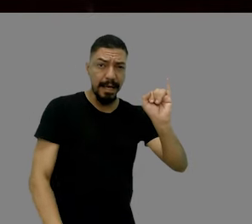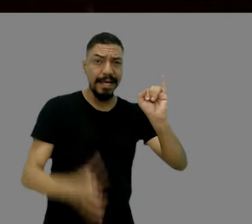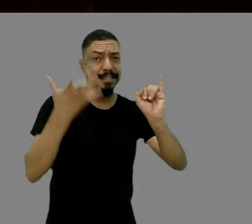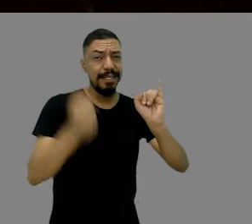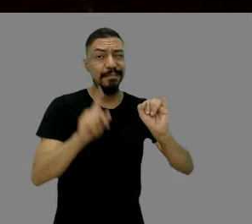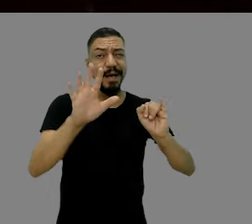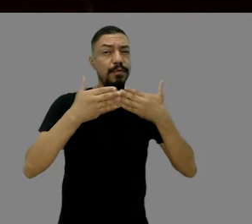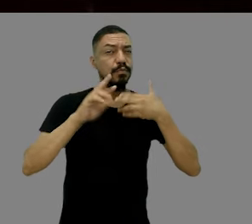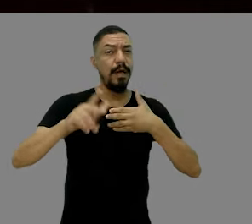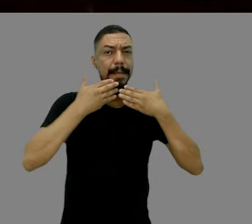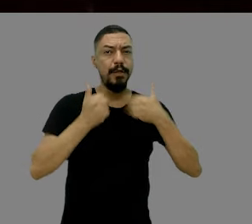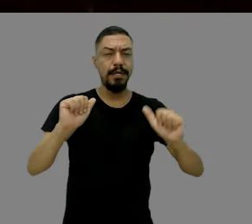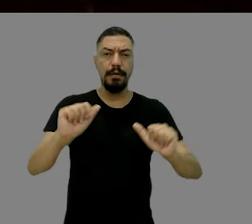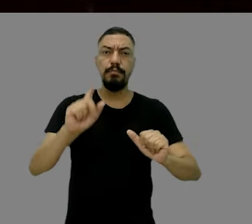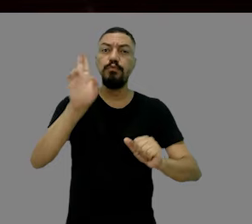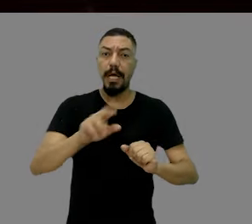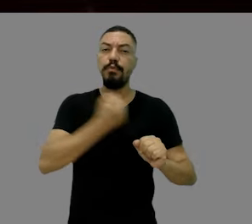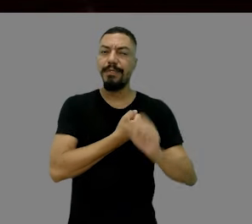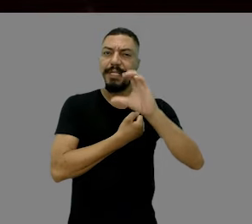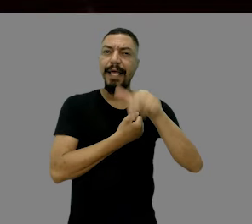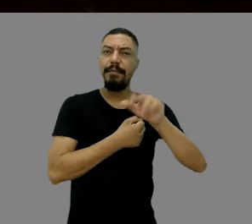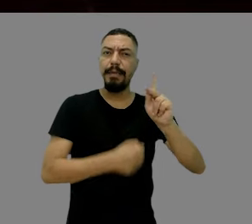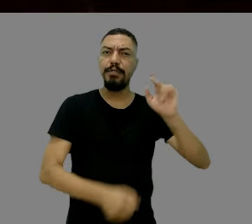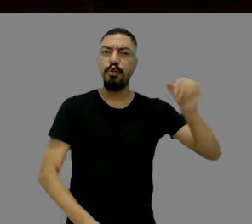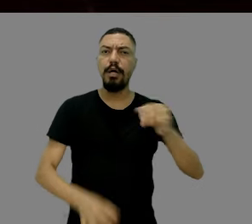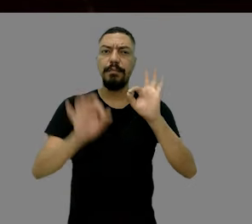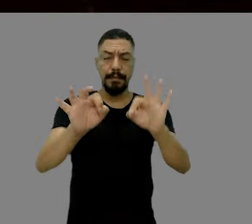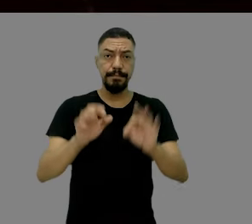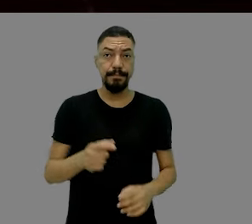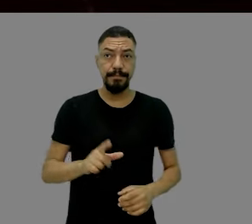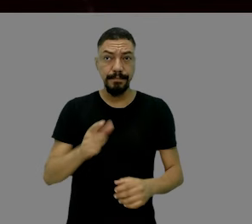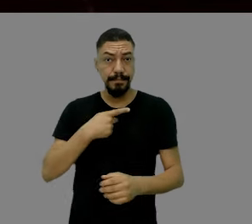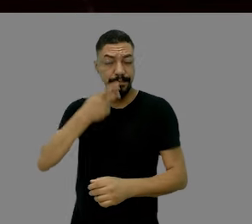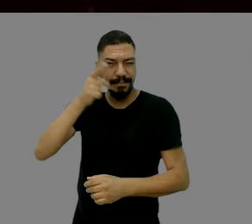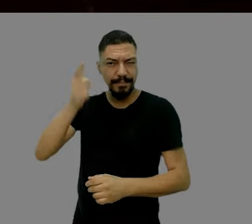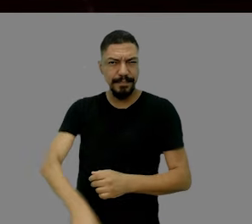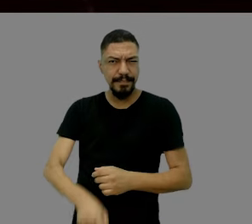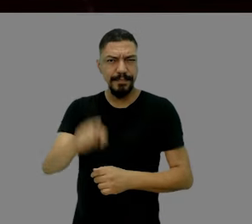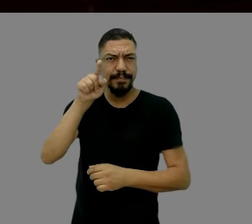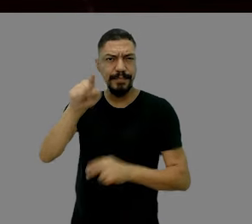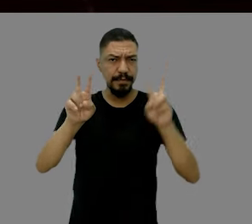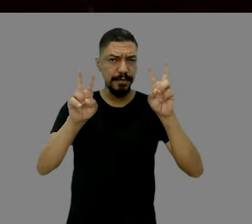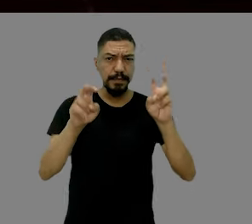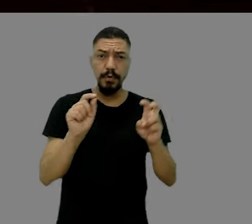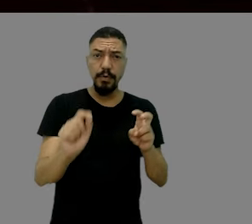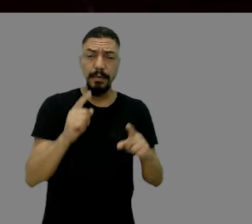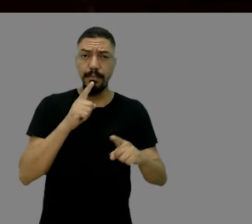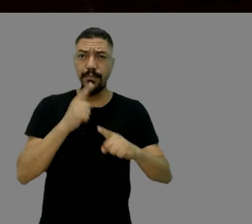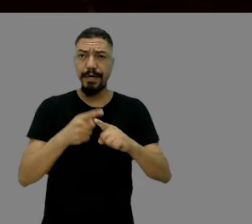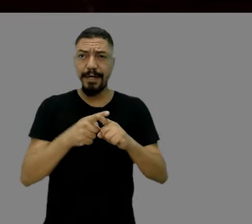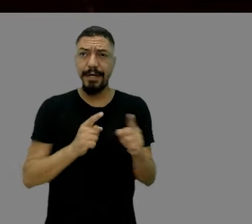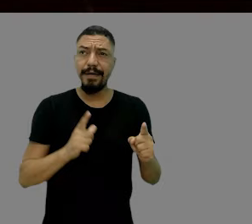adequado. CNPJ para CNPJ. Eu vou insistir ainda, Denise, nessa questão, por conta que a gente